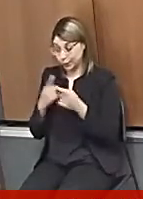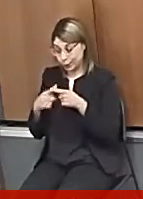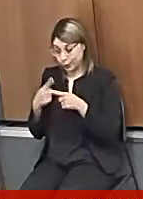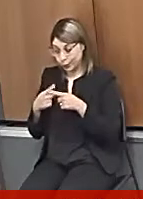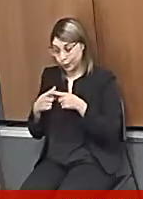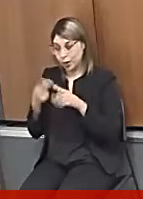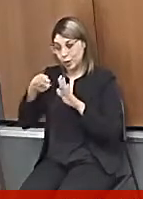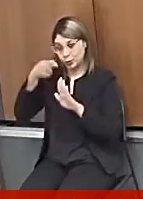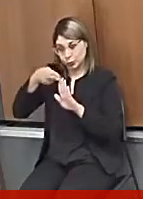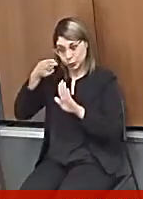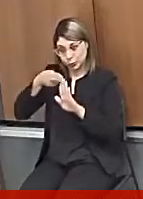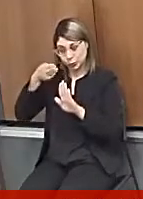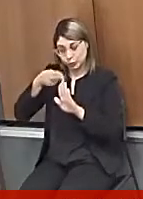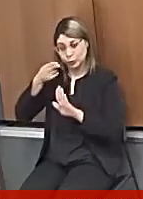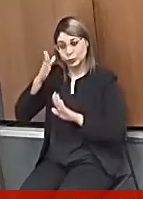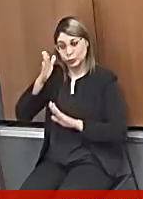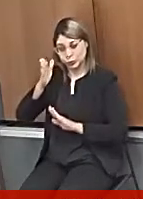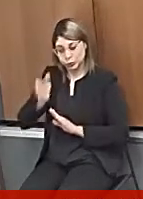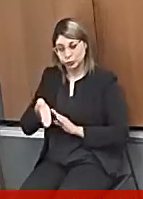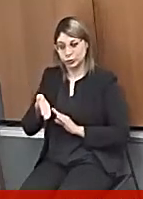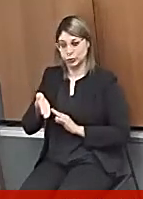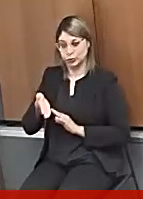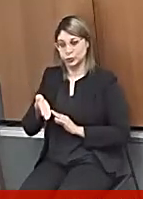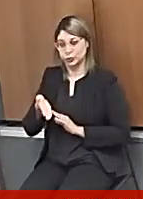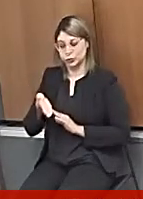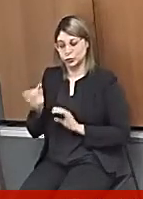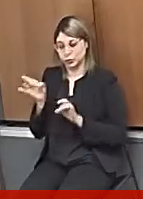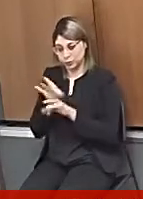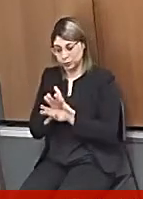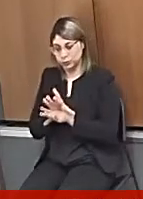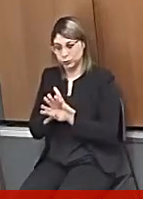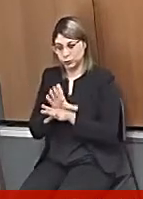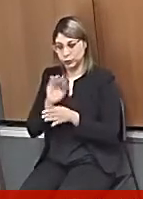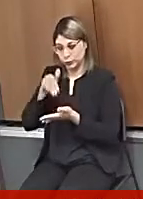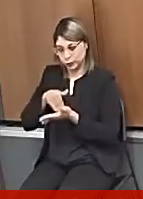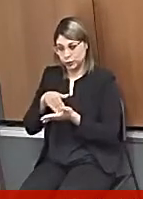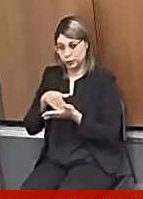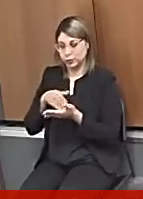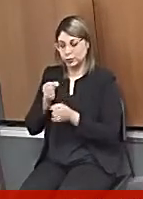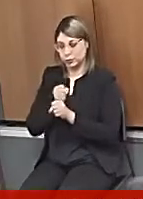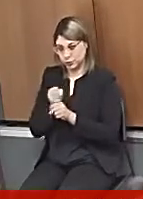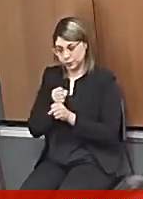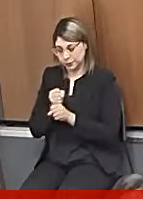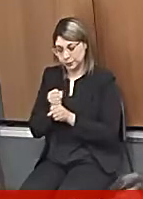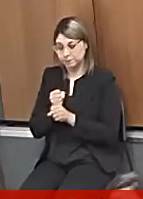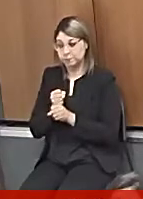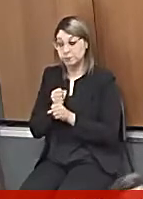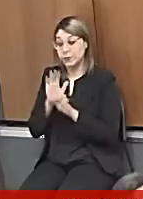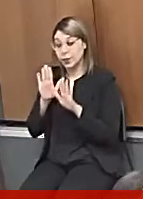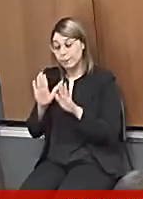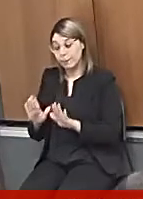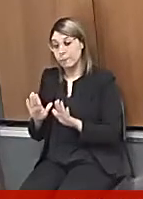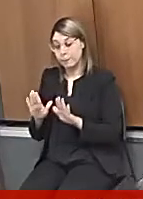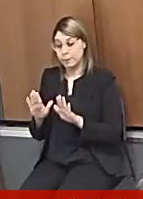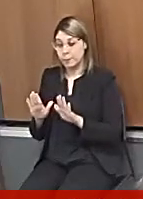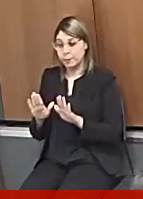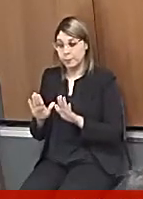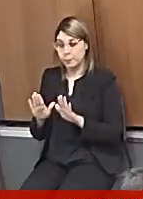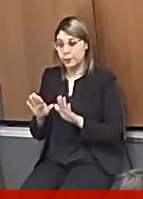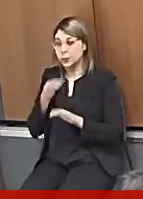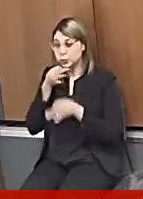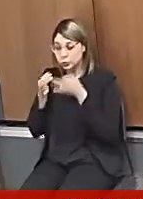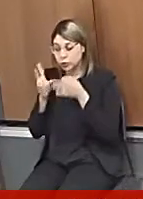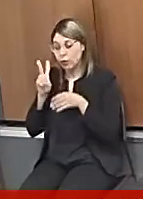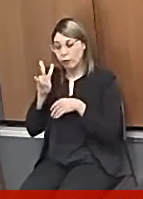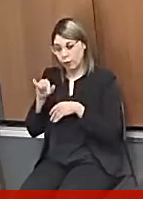a resolução agora já tá nessa indo aí já estamos no final do ano letivo mas que a sugestão